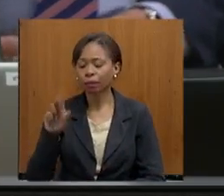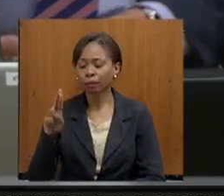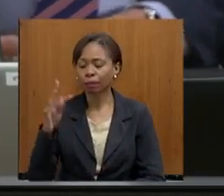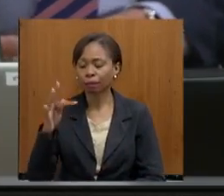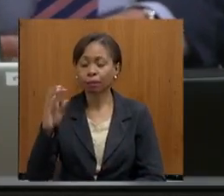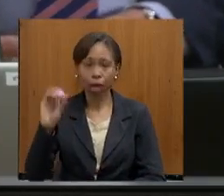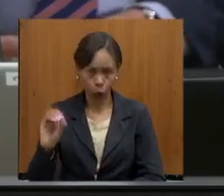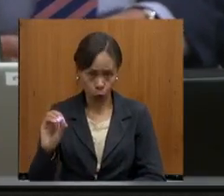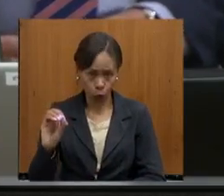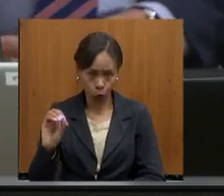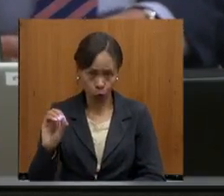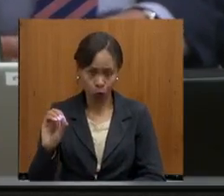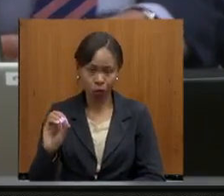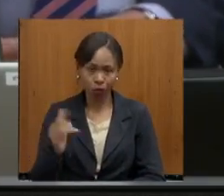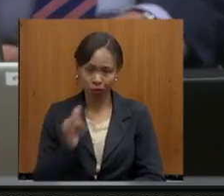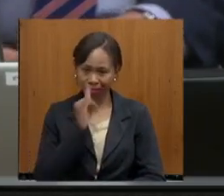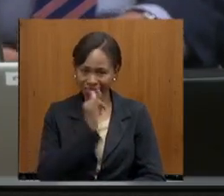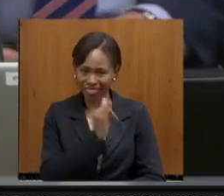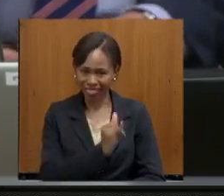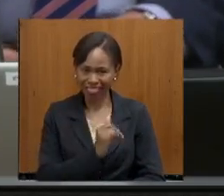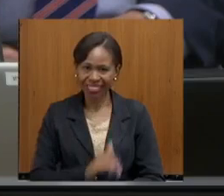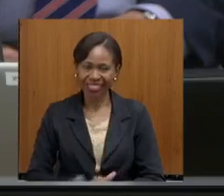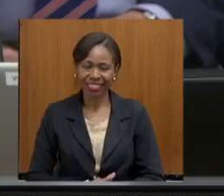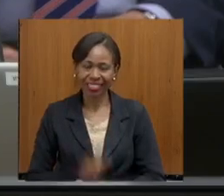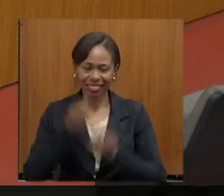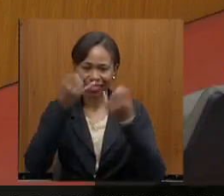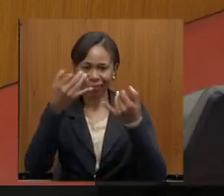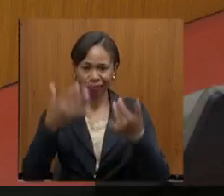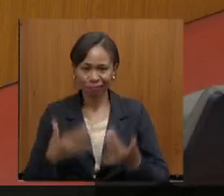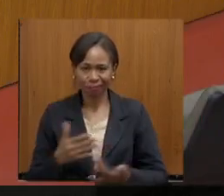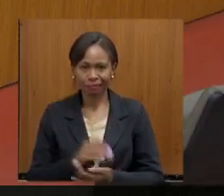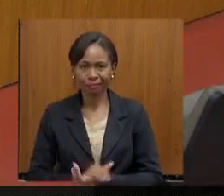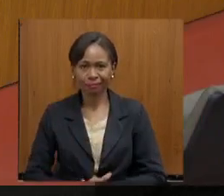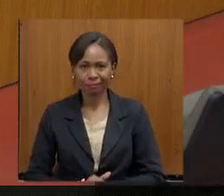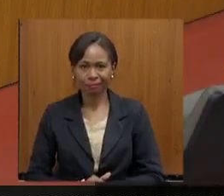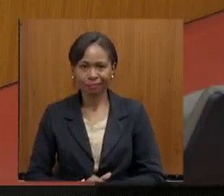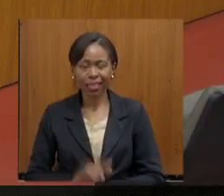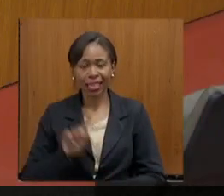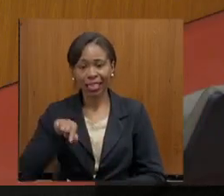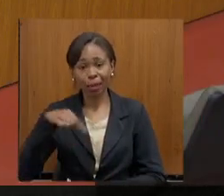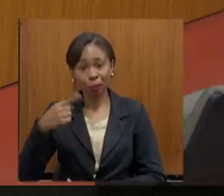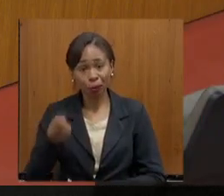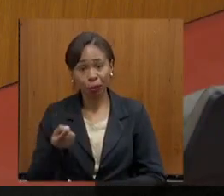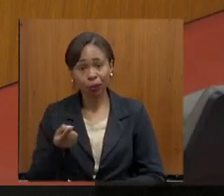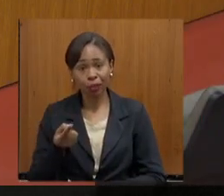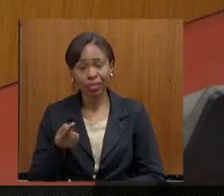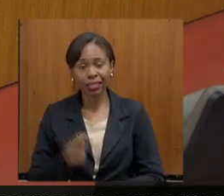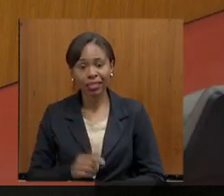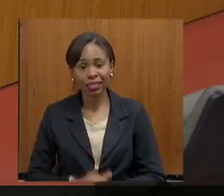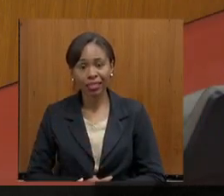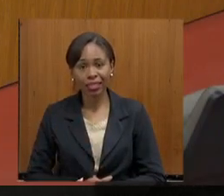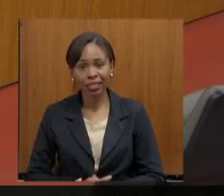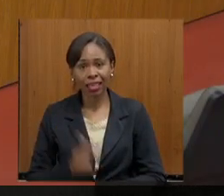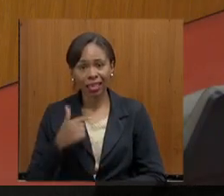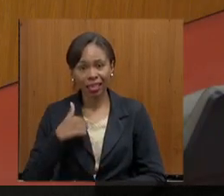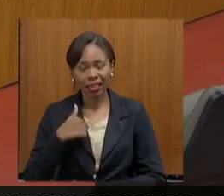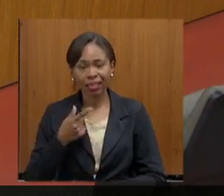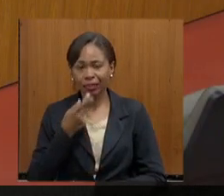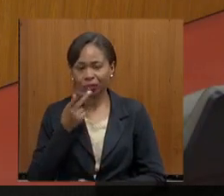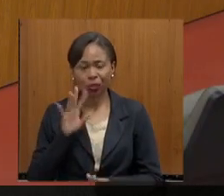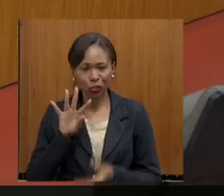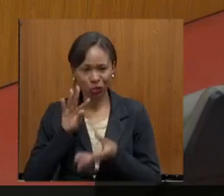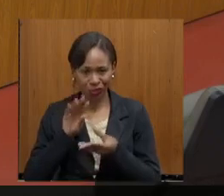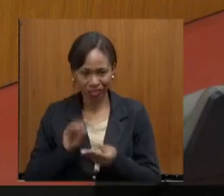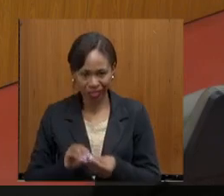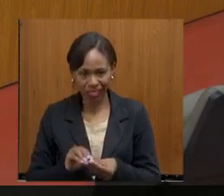para as suas considerações iniciais e posteriormente eu vou fazer as conclusões